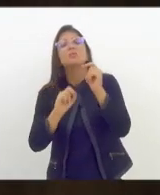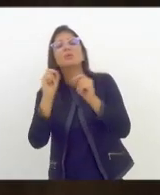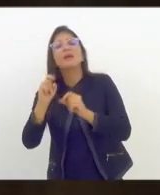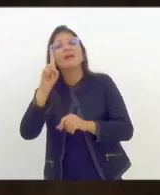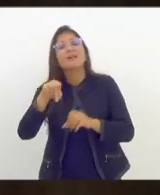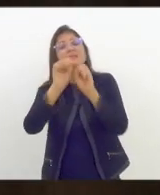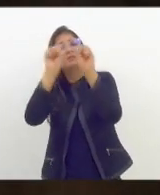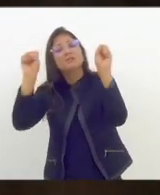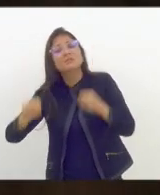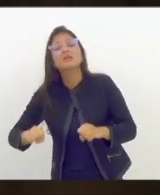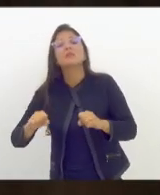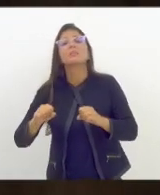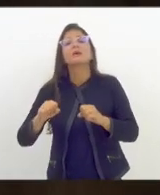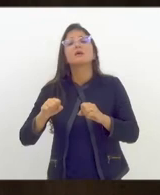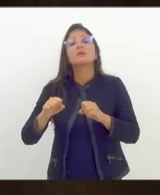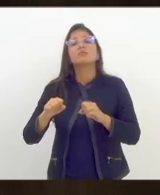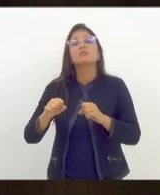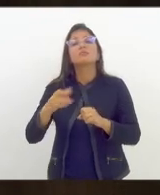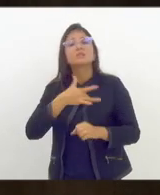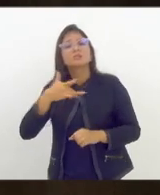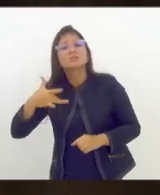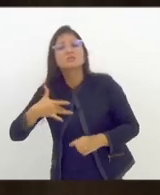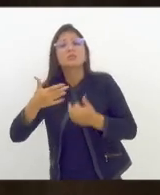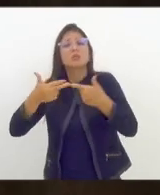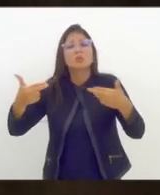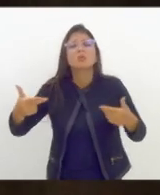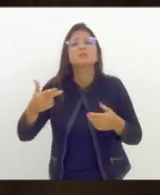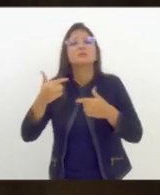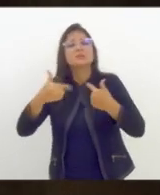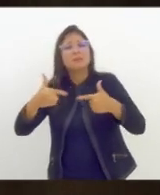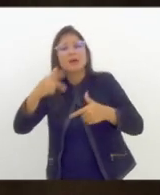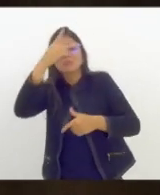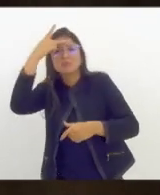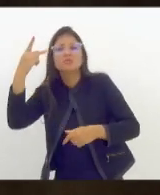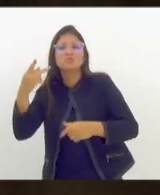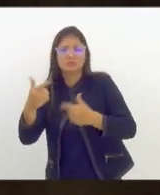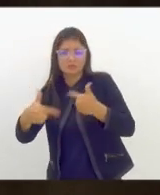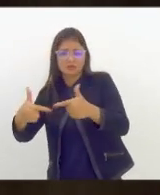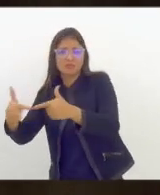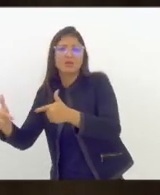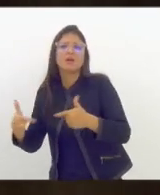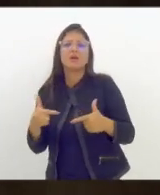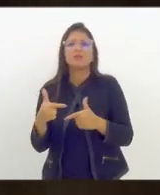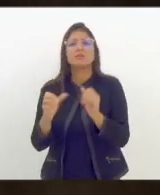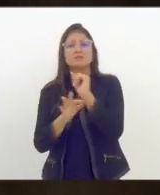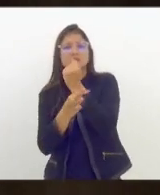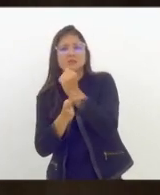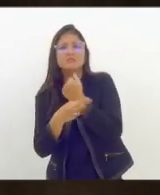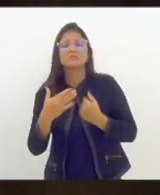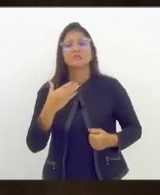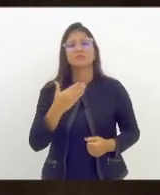informações em saúde do trabalhador das instituições de segurança pública. Projeto